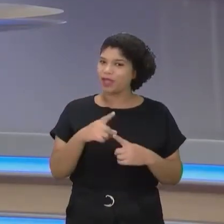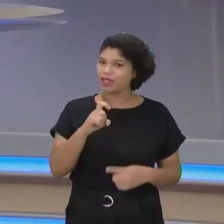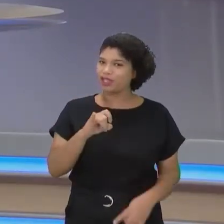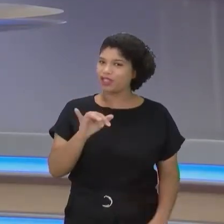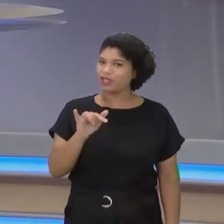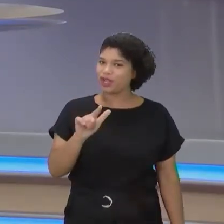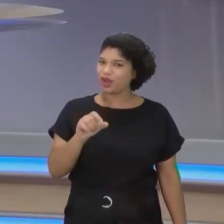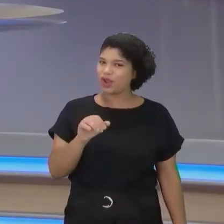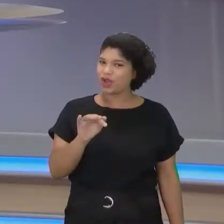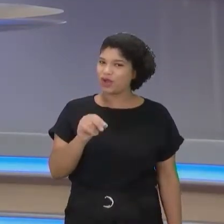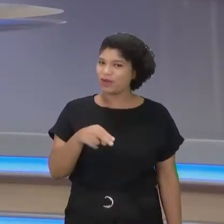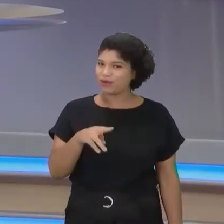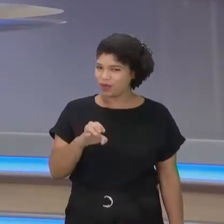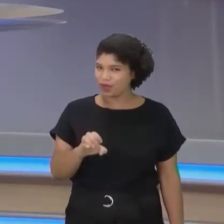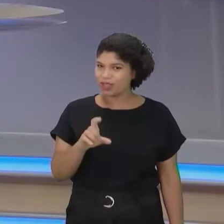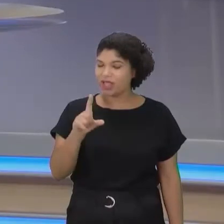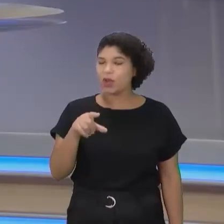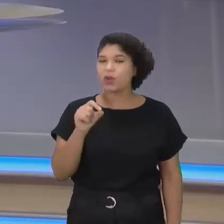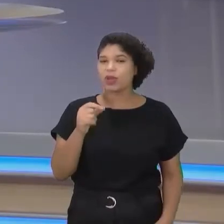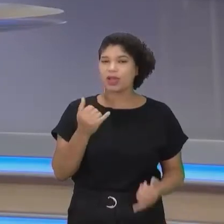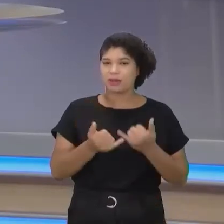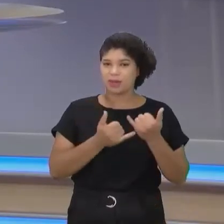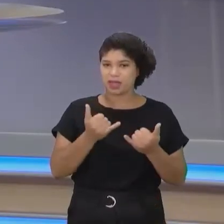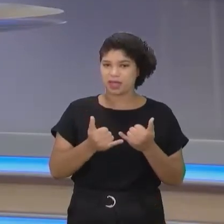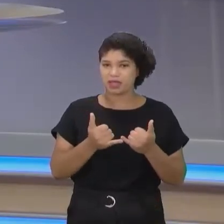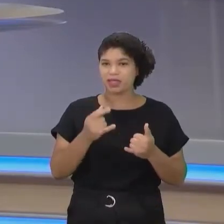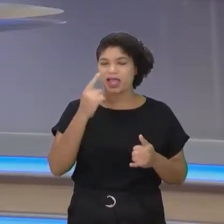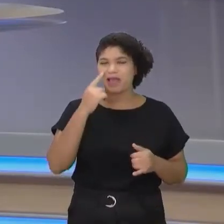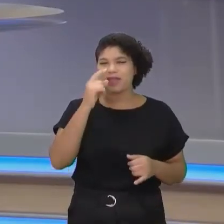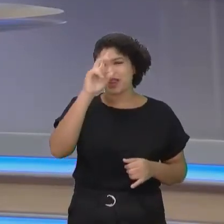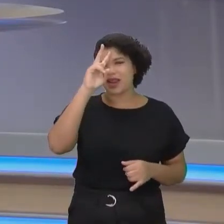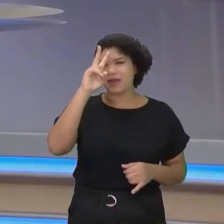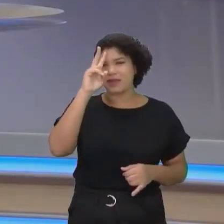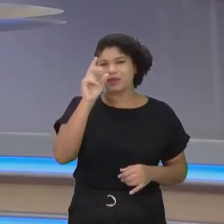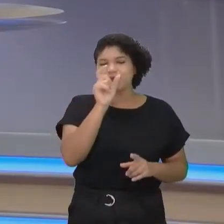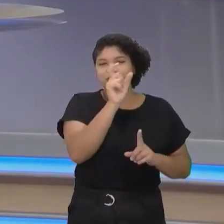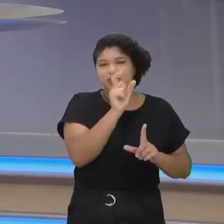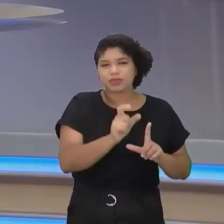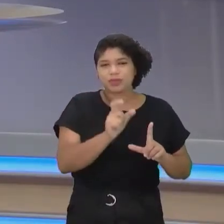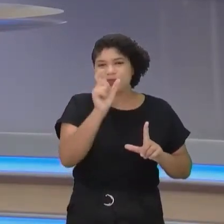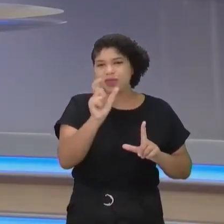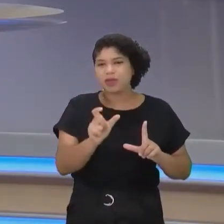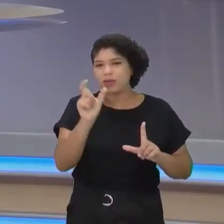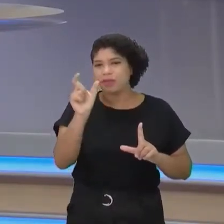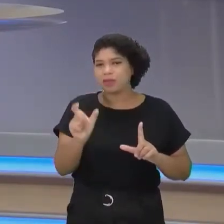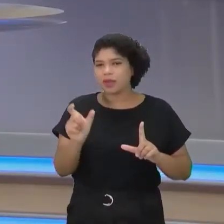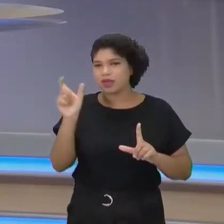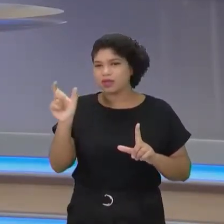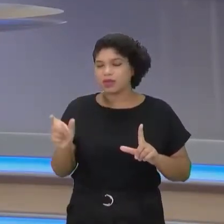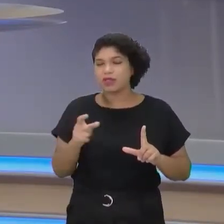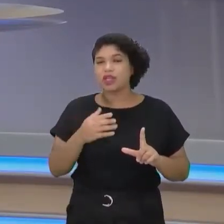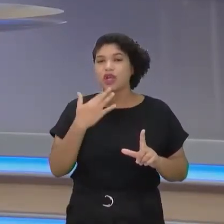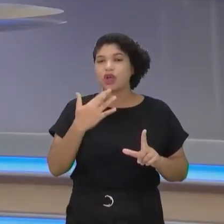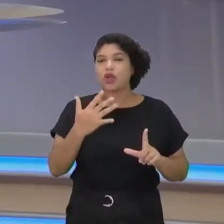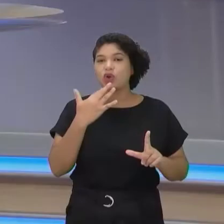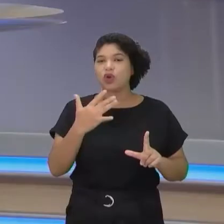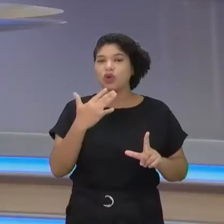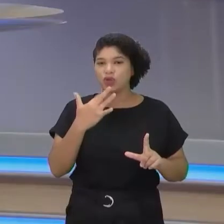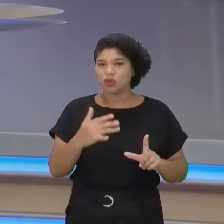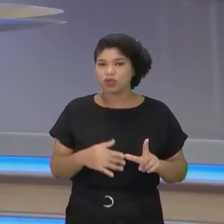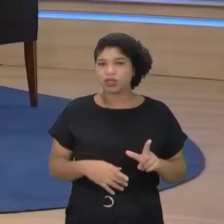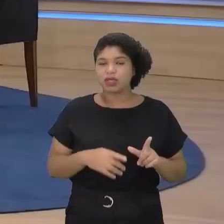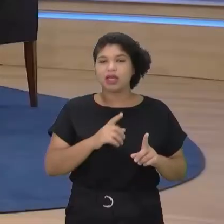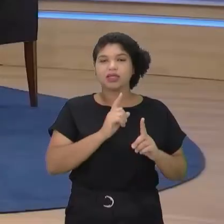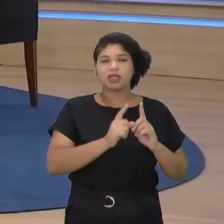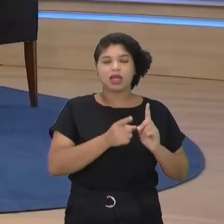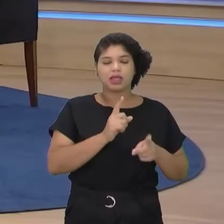não é um nome muito comum, é aquele brinquedo que vem vários pedacinhos assim de metal, um de cada cor, e cada um faz um